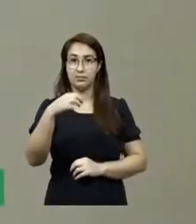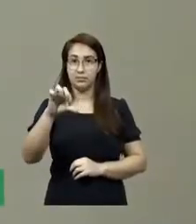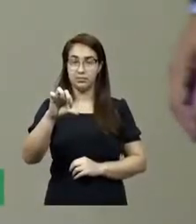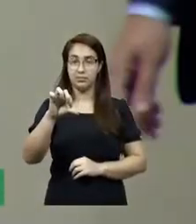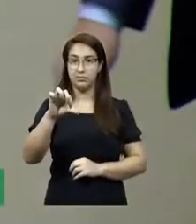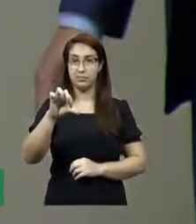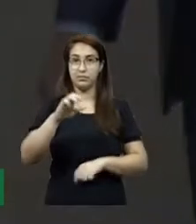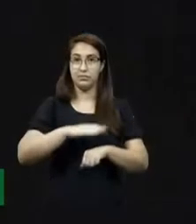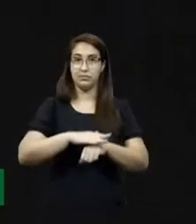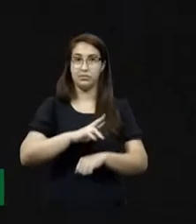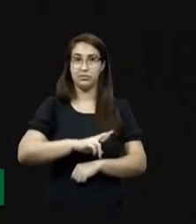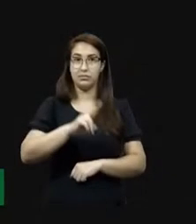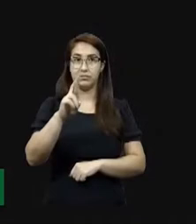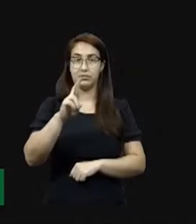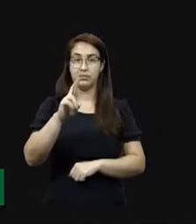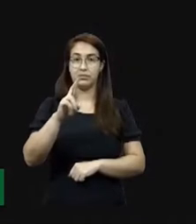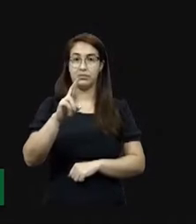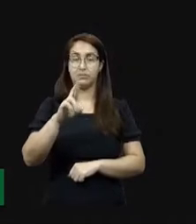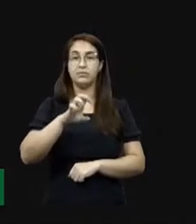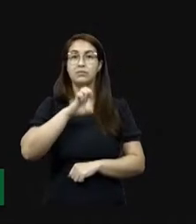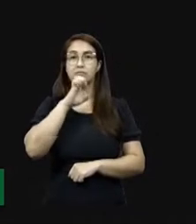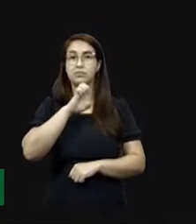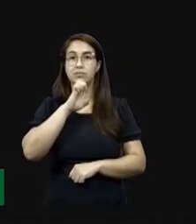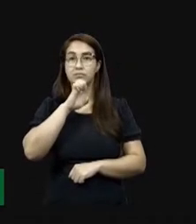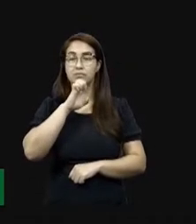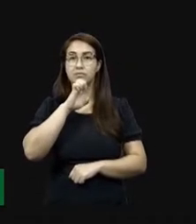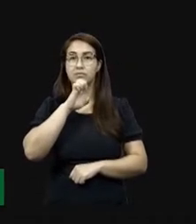193.3/2019. Autor, deputado Felipe Estevam.